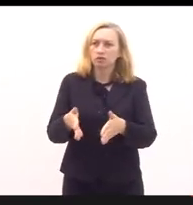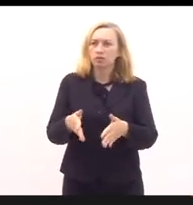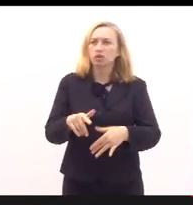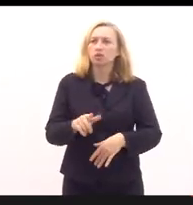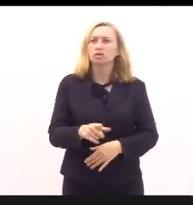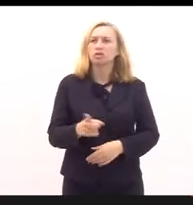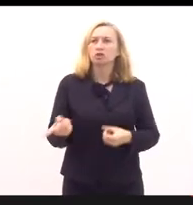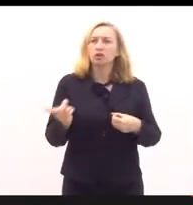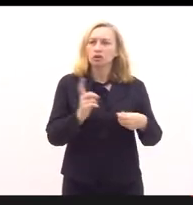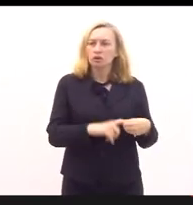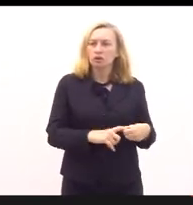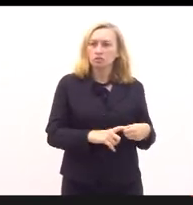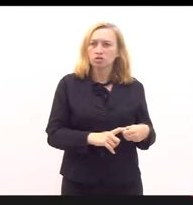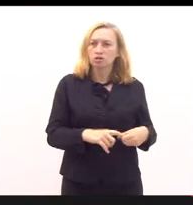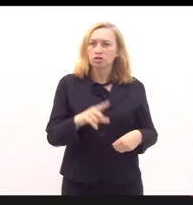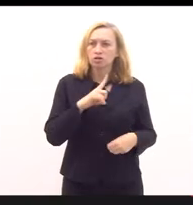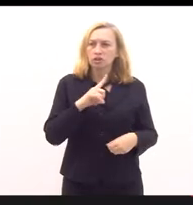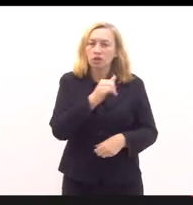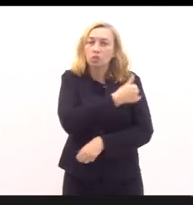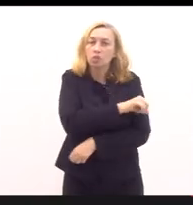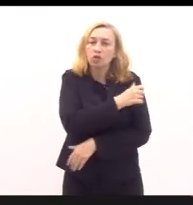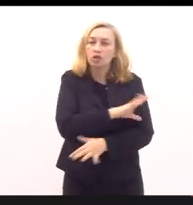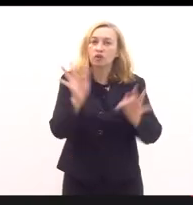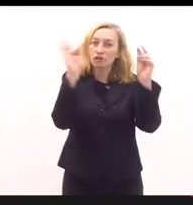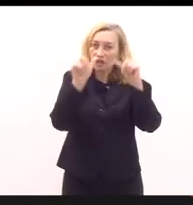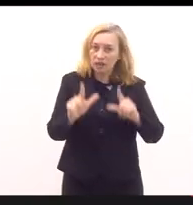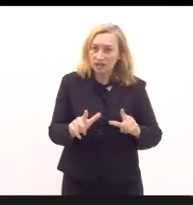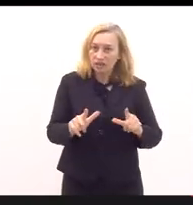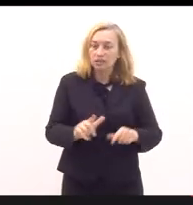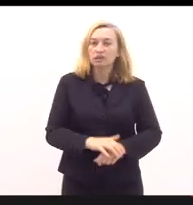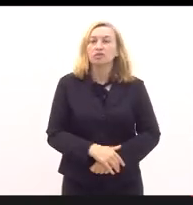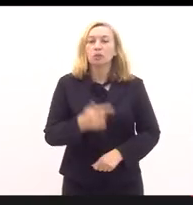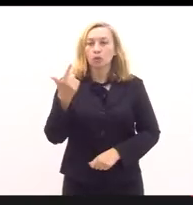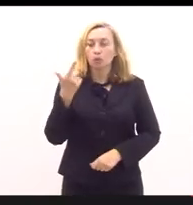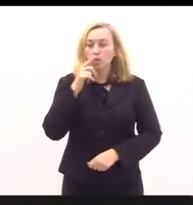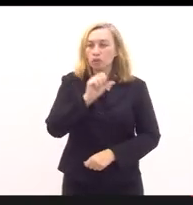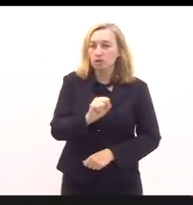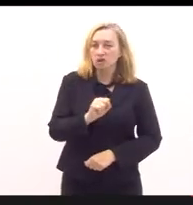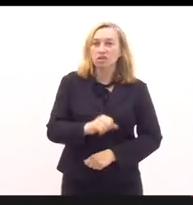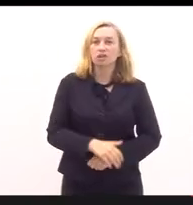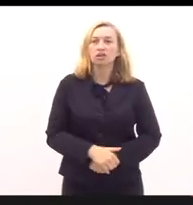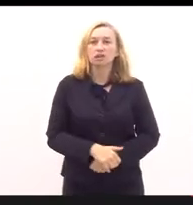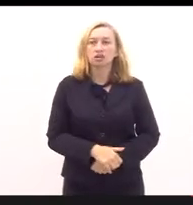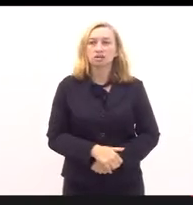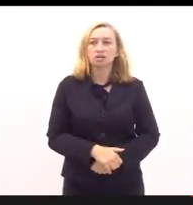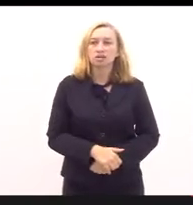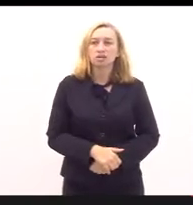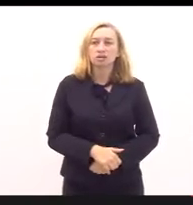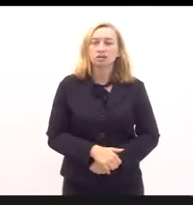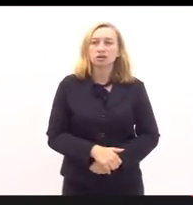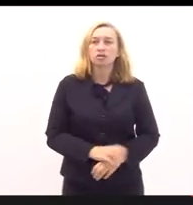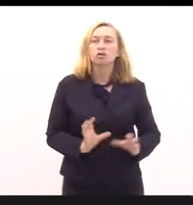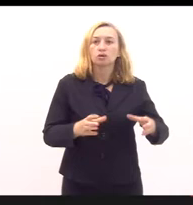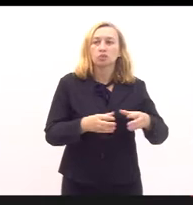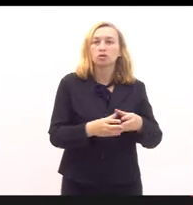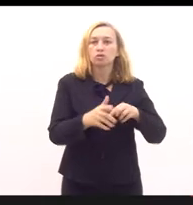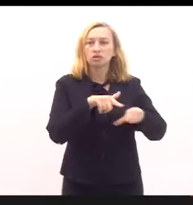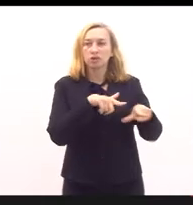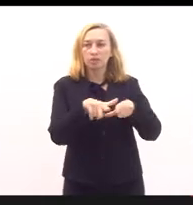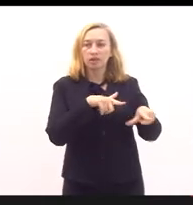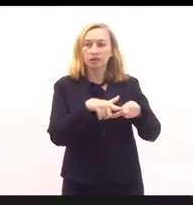a gente volte a ter um Rio feliz, a que a gente consiga tirar a nossa classe